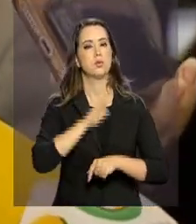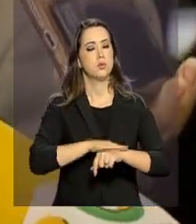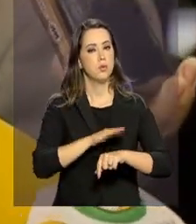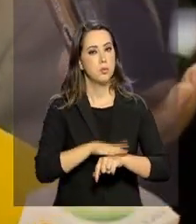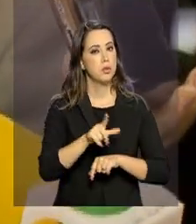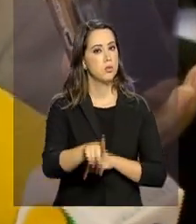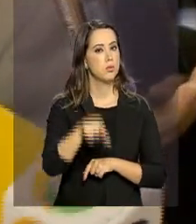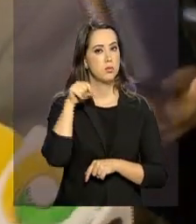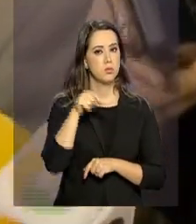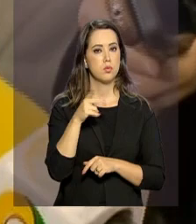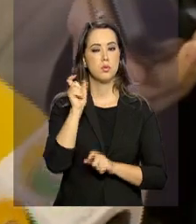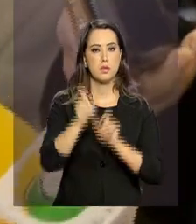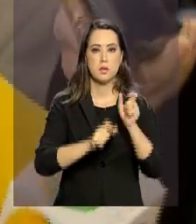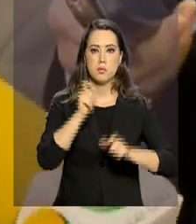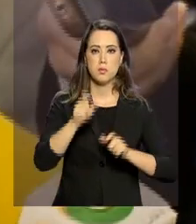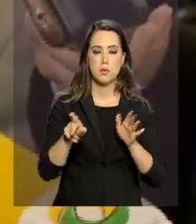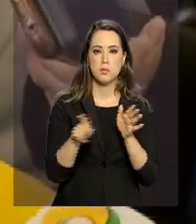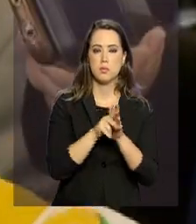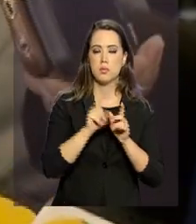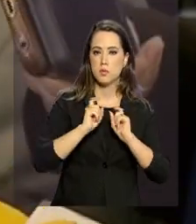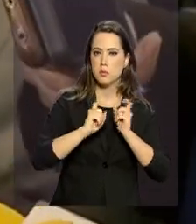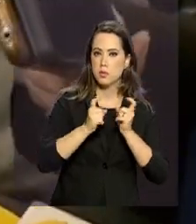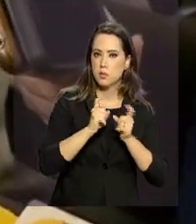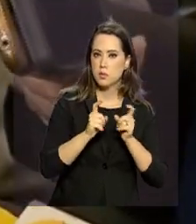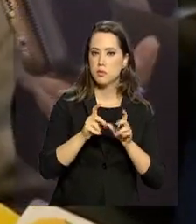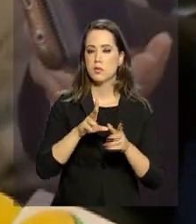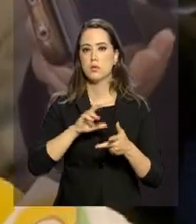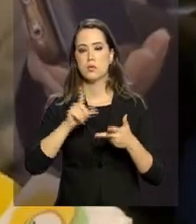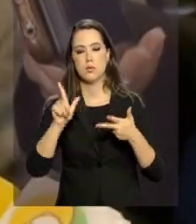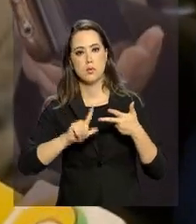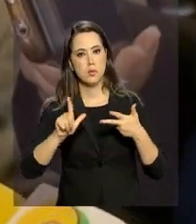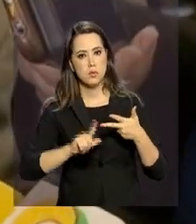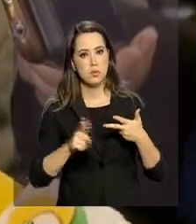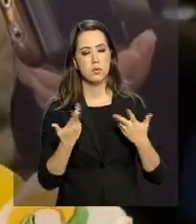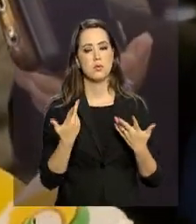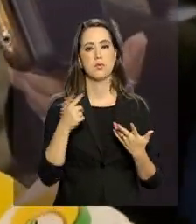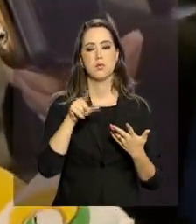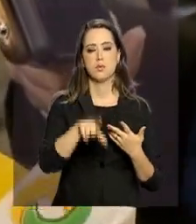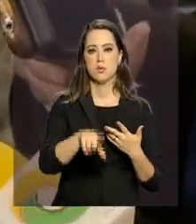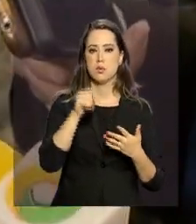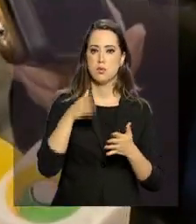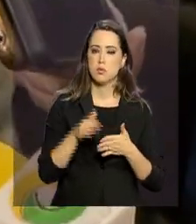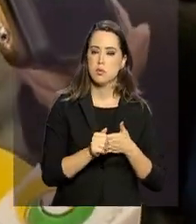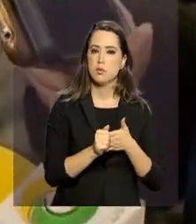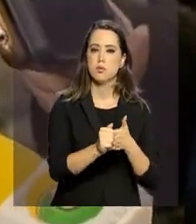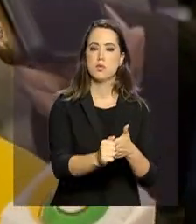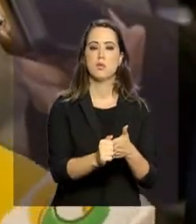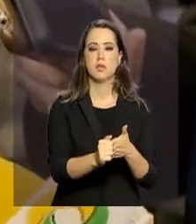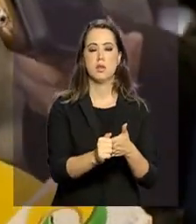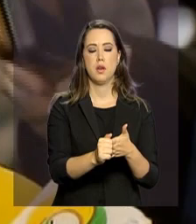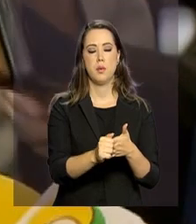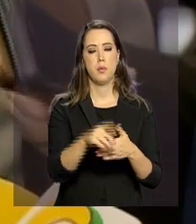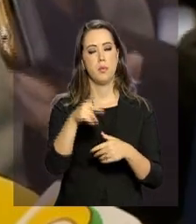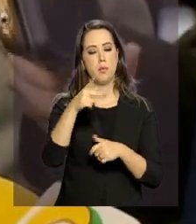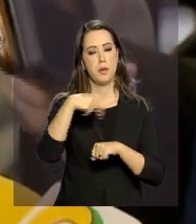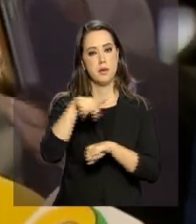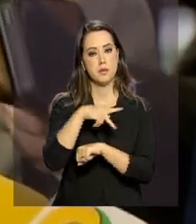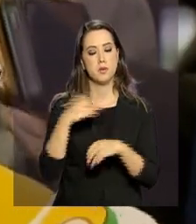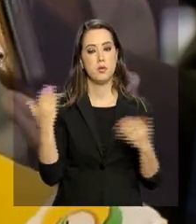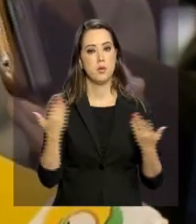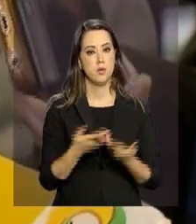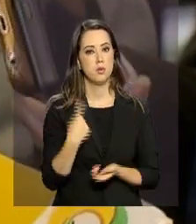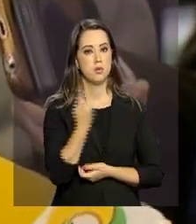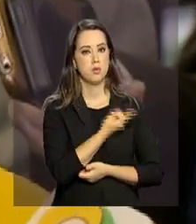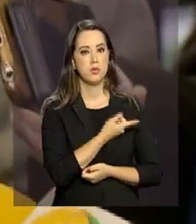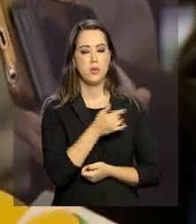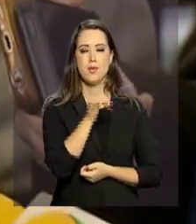os membros do executivo dos executivos e 12 os ativos que vão dirigir o país eu acho que hoje nós estamos